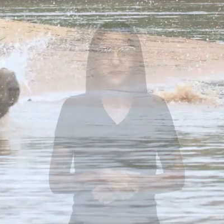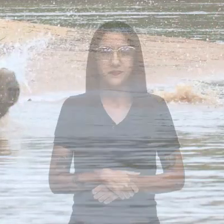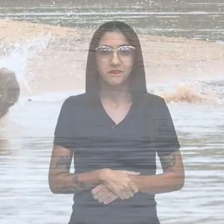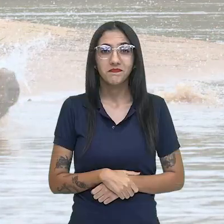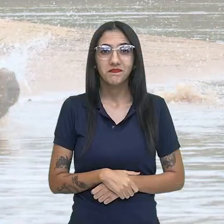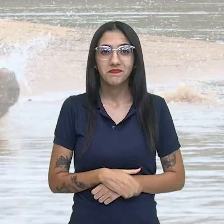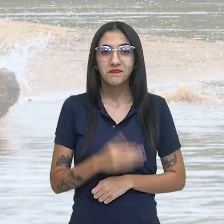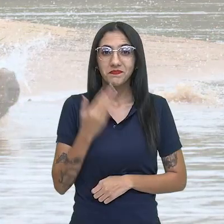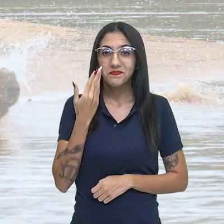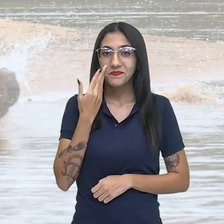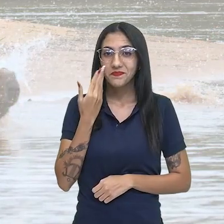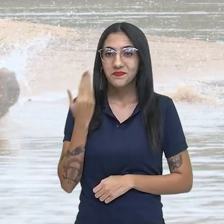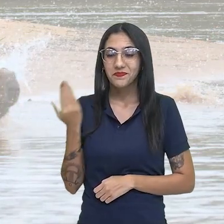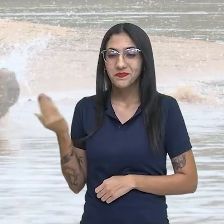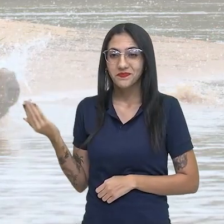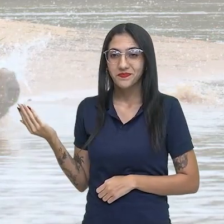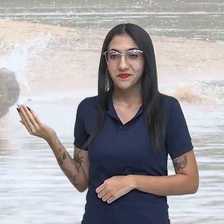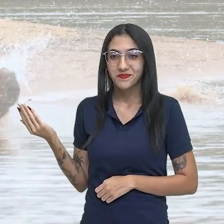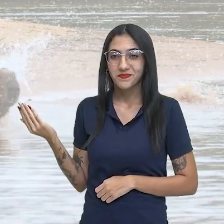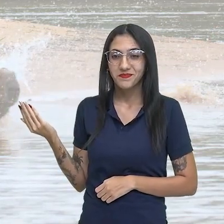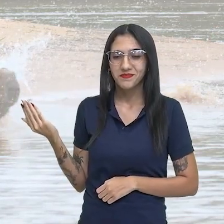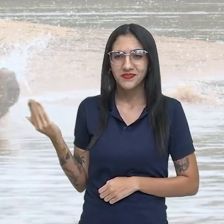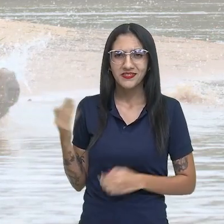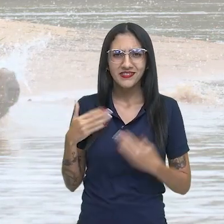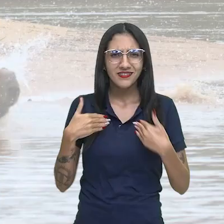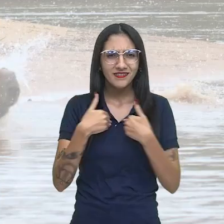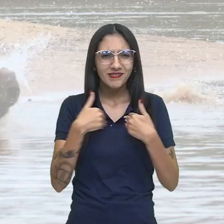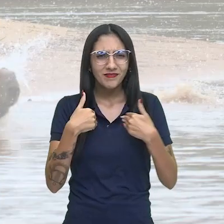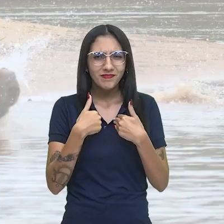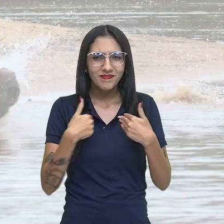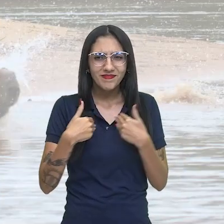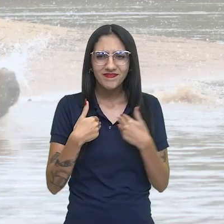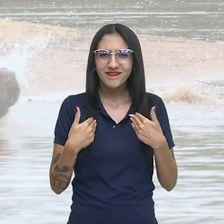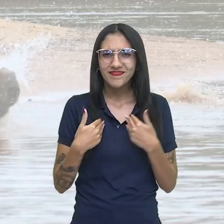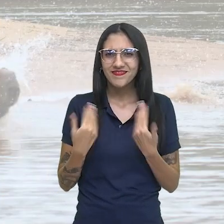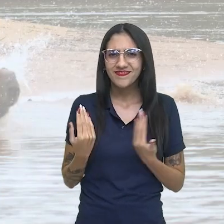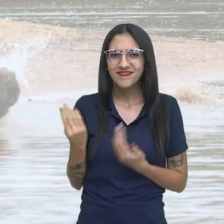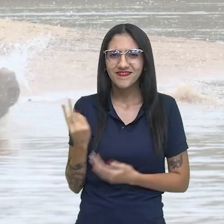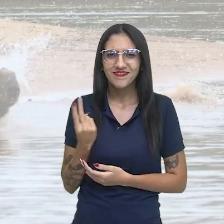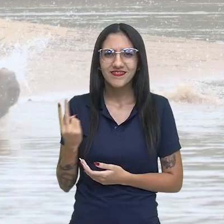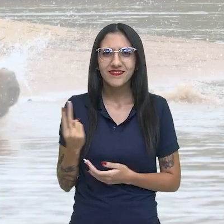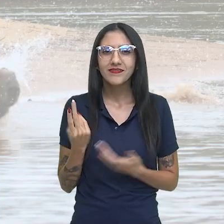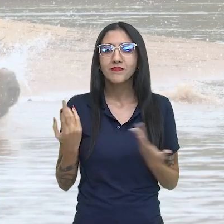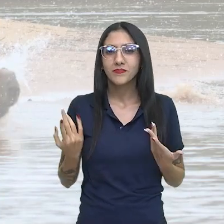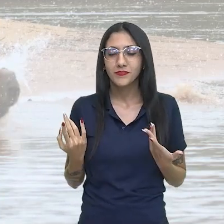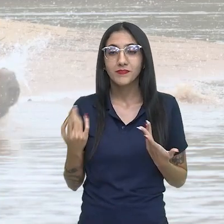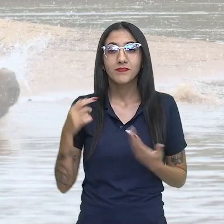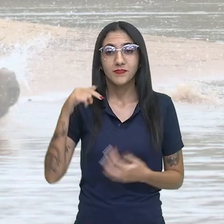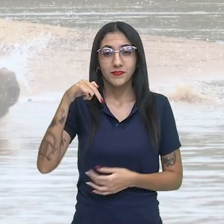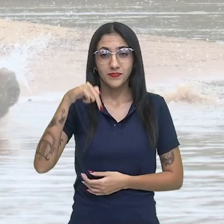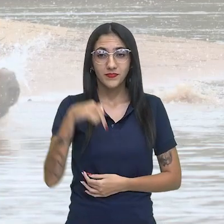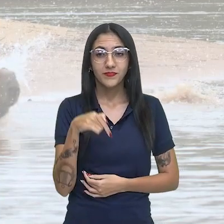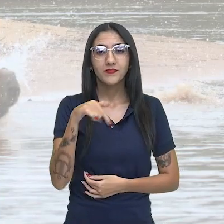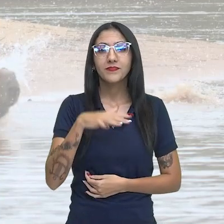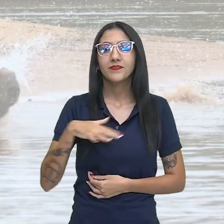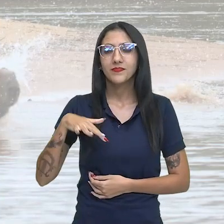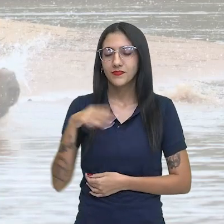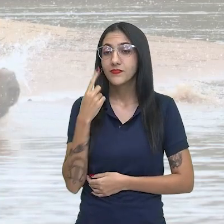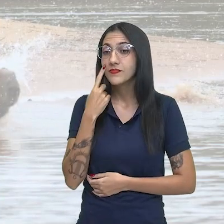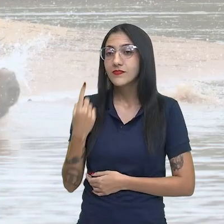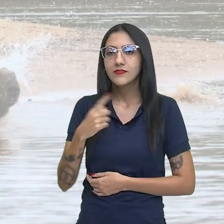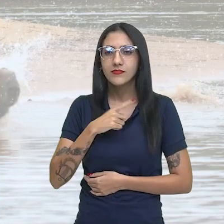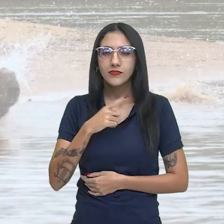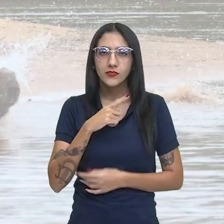Olha só quem eu vejo aqui, capivara, corre capivara! Olha só, aqui nós temos uma